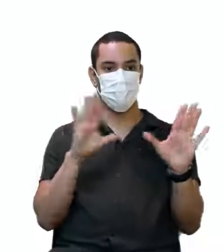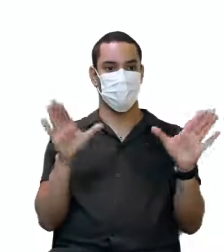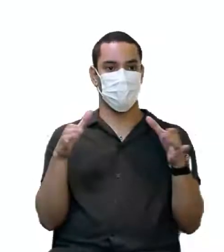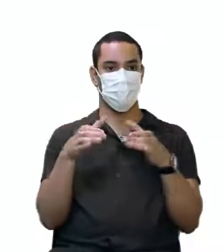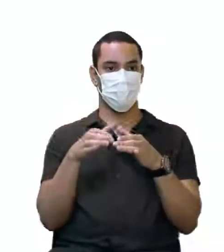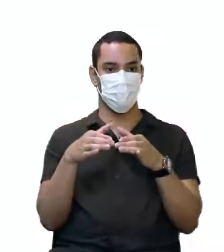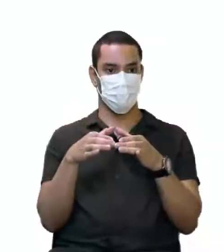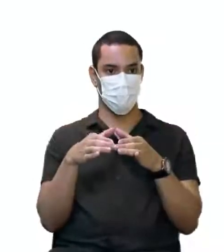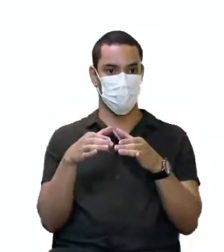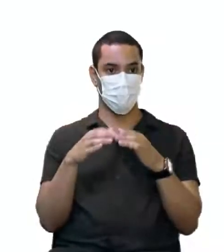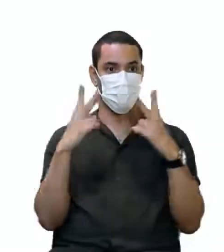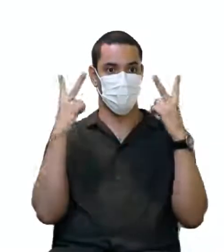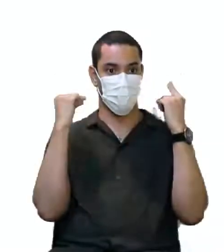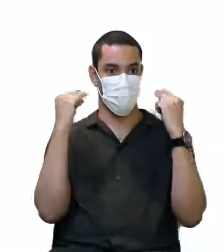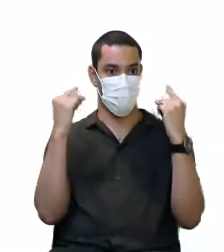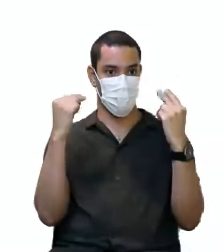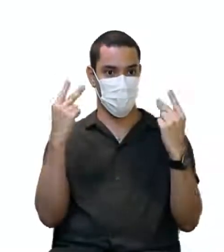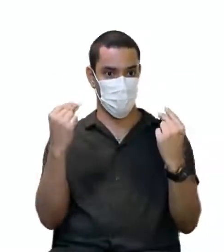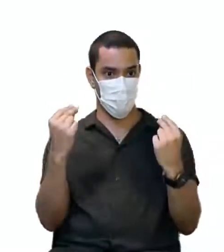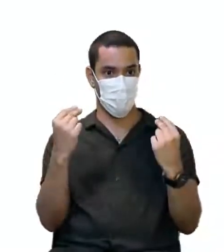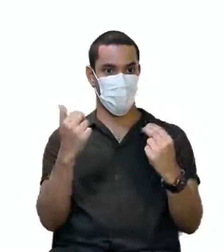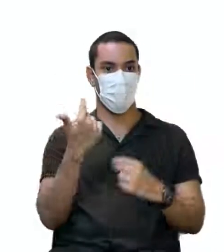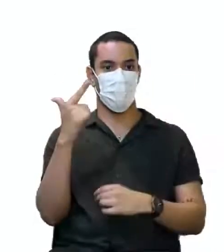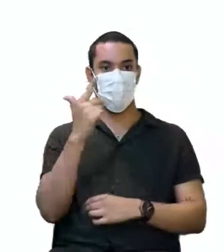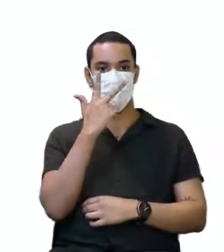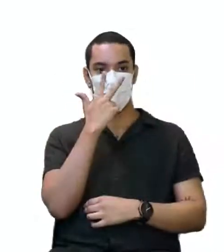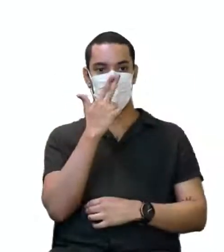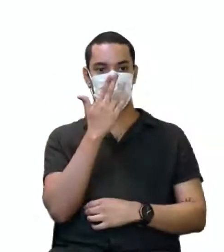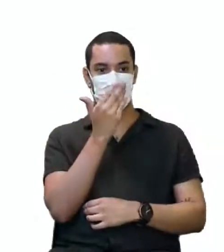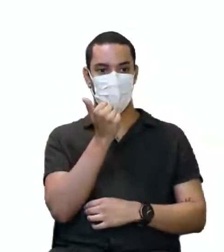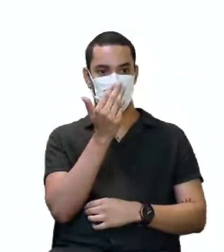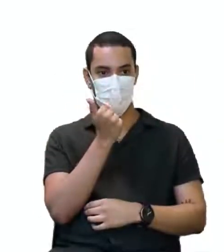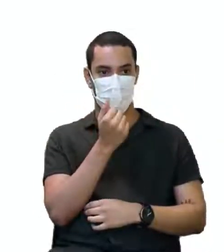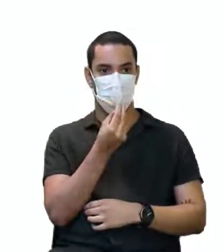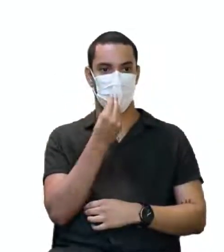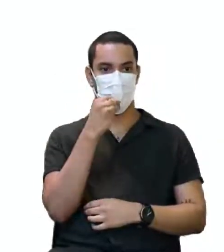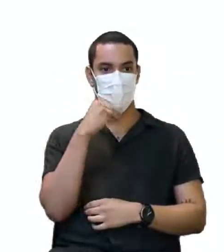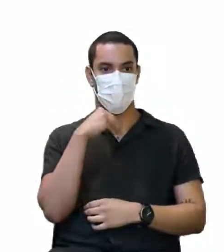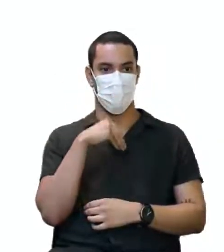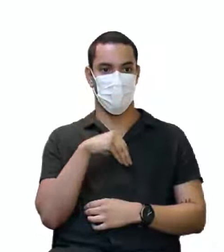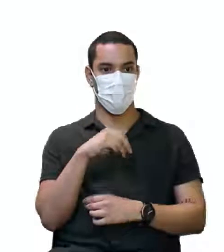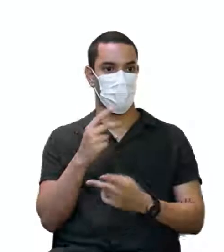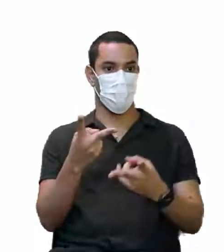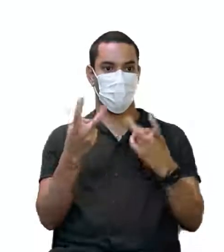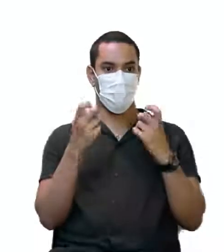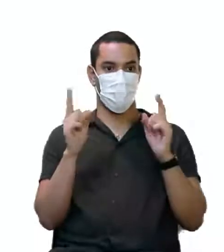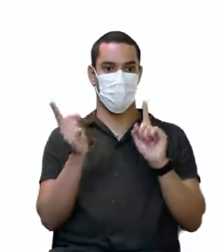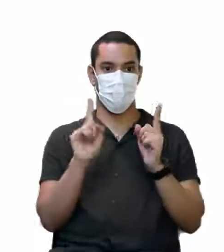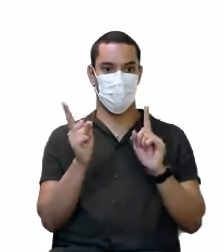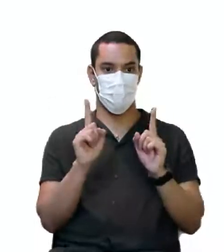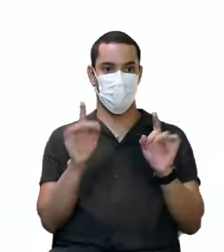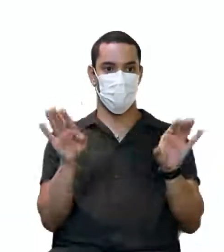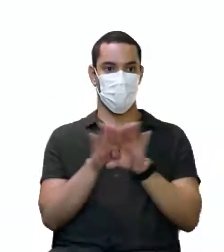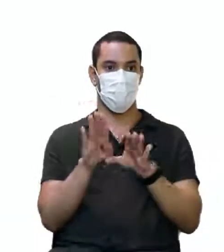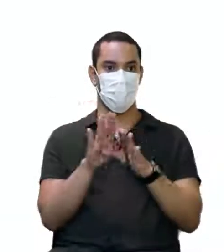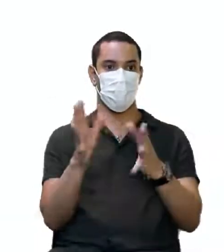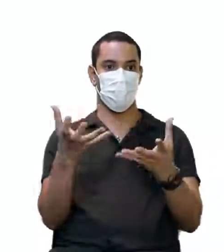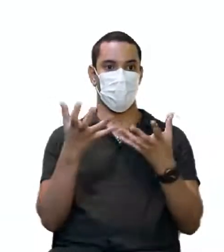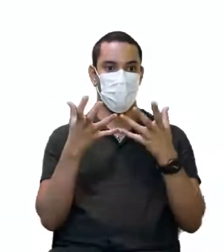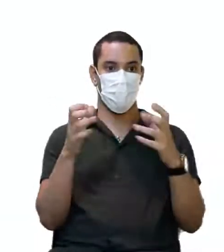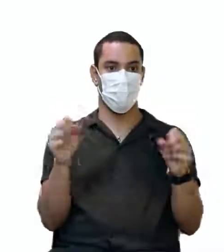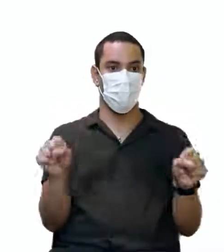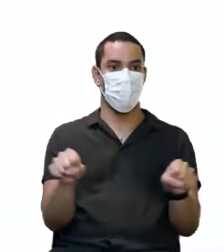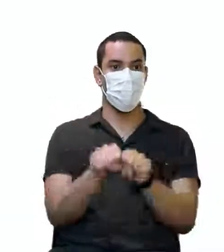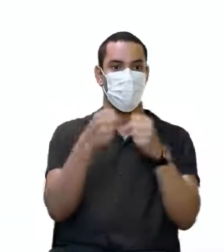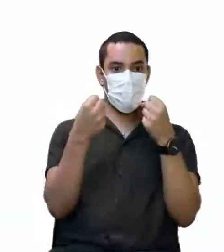aqui bem, né, tranquilo, parece que estão comendo alguma coisa, não dá para perceber nitidamente. Esse outro querendo quebrar esse